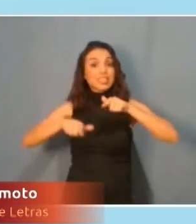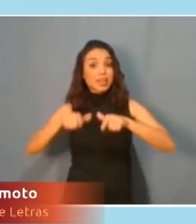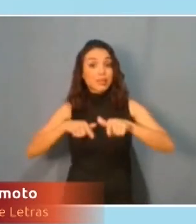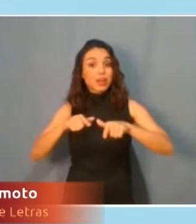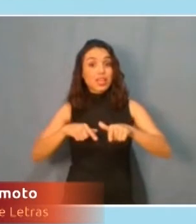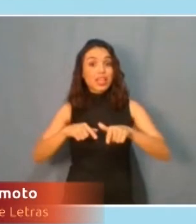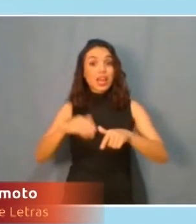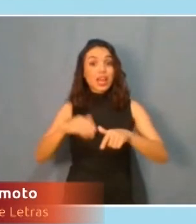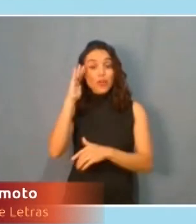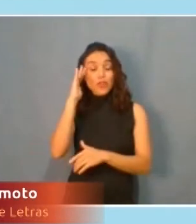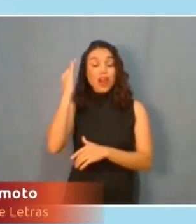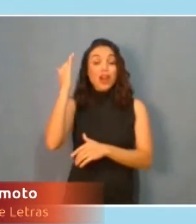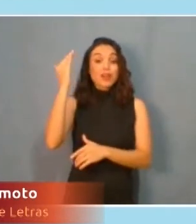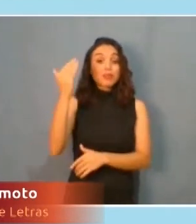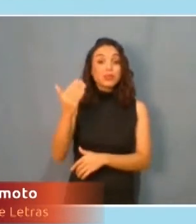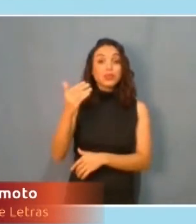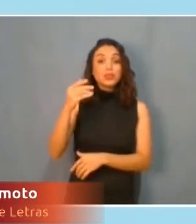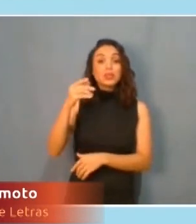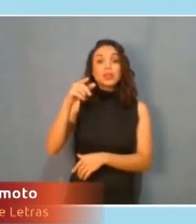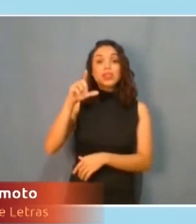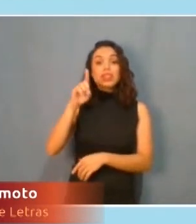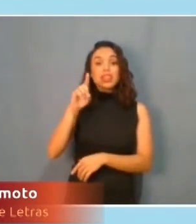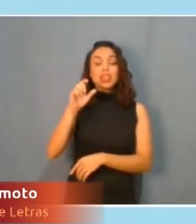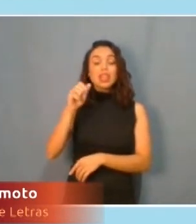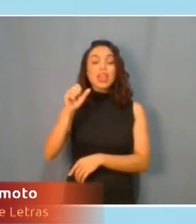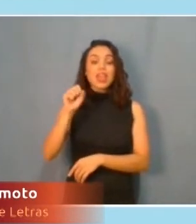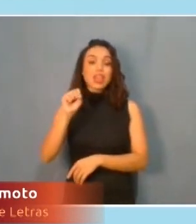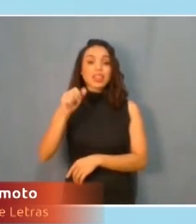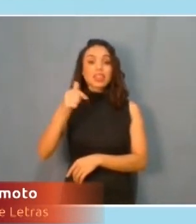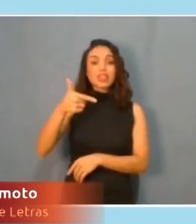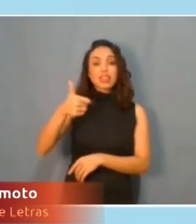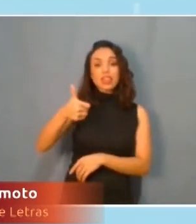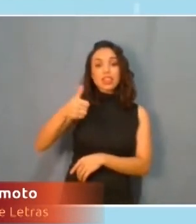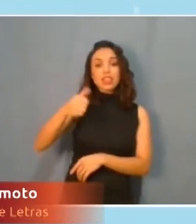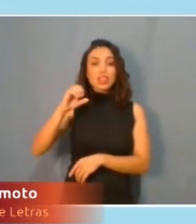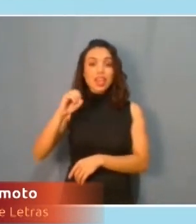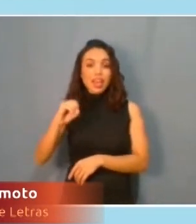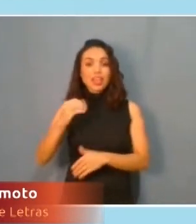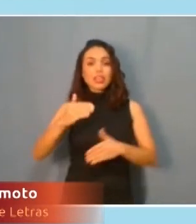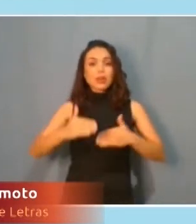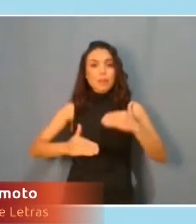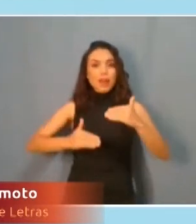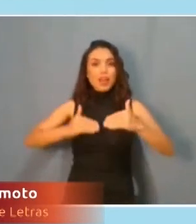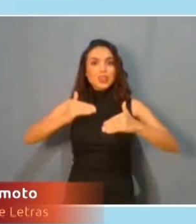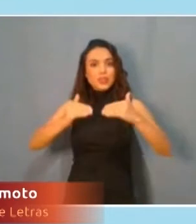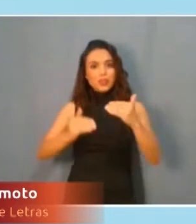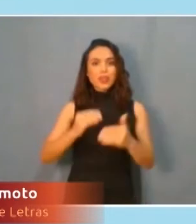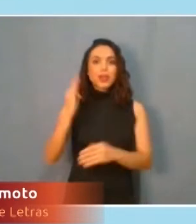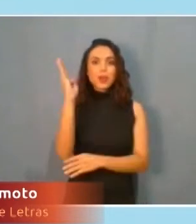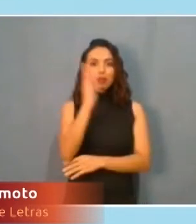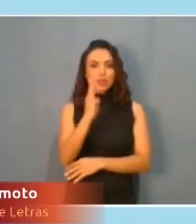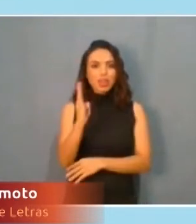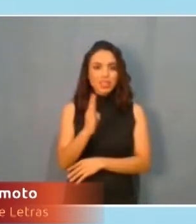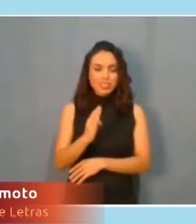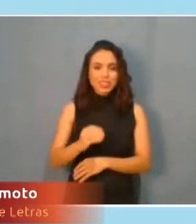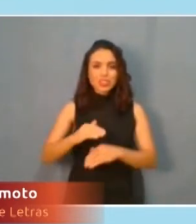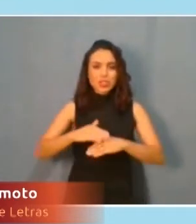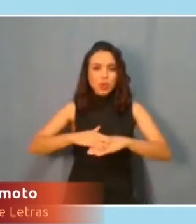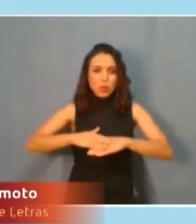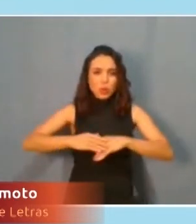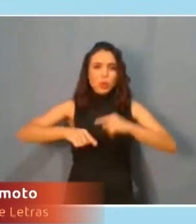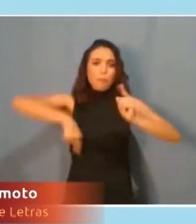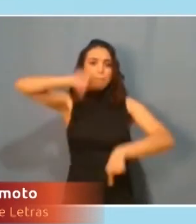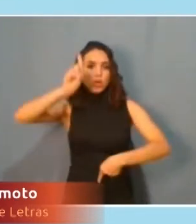país se desenvolva. Não tem como nenhum país se desenvolver do mundo com tamanha desigualdade. Por quê?